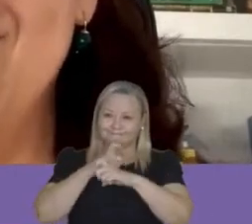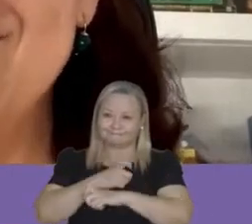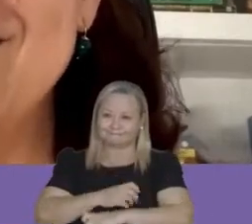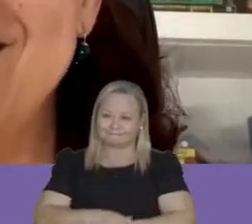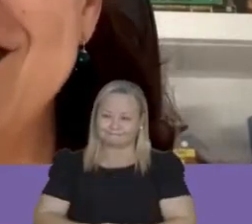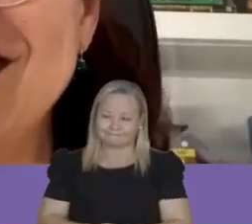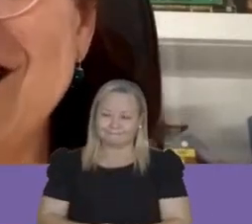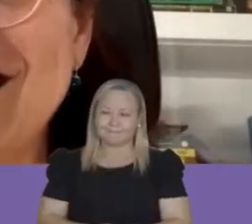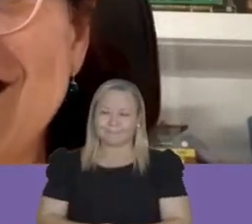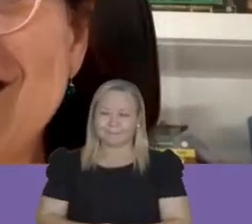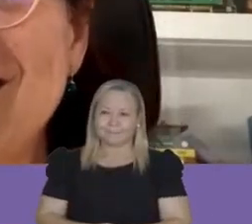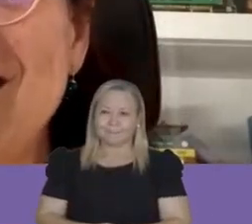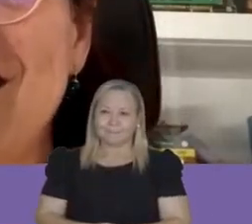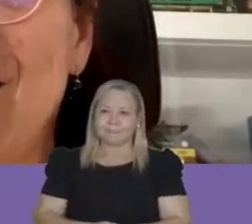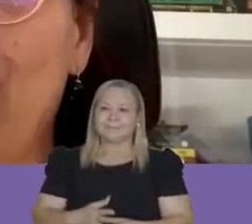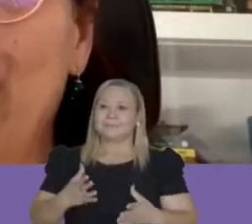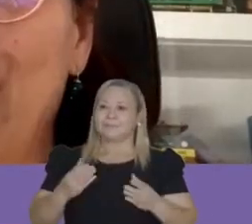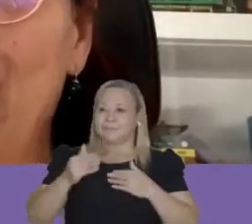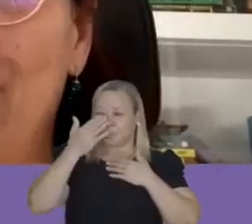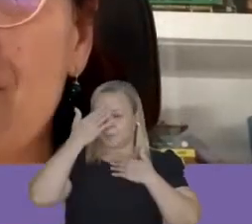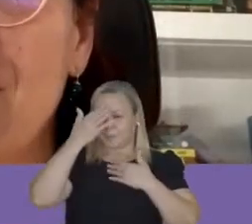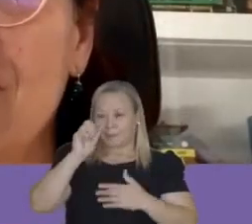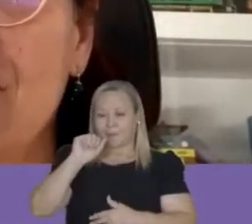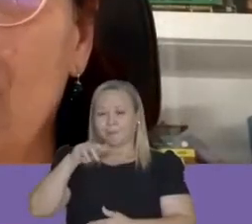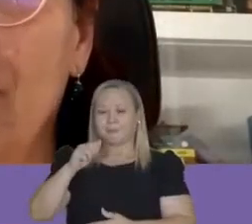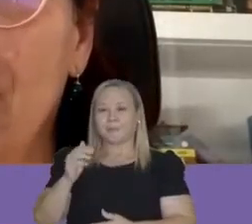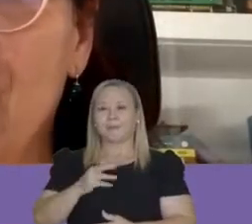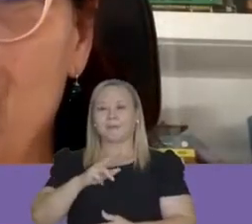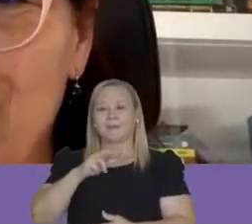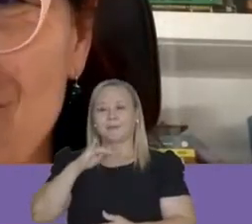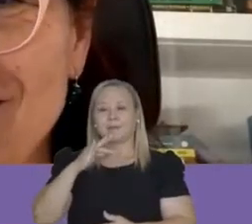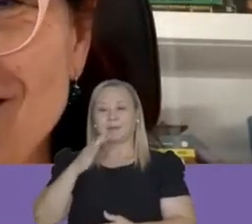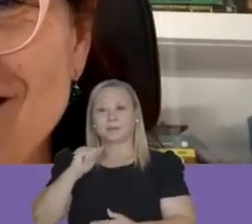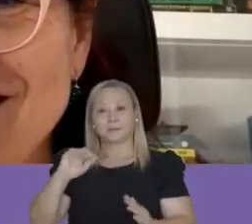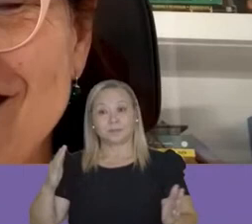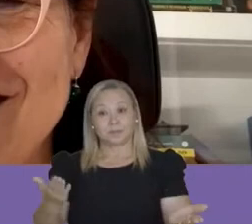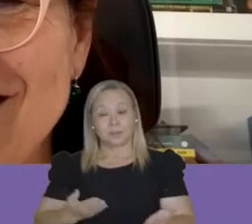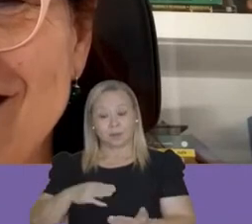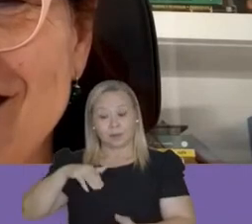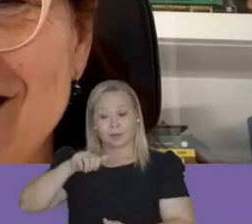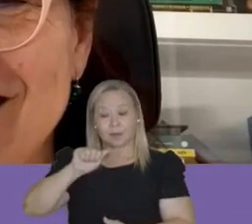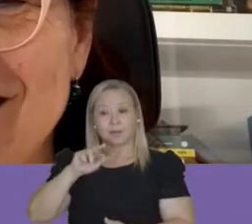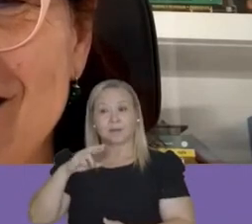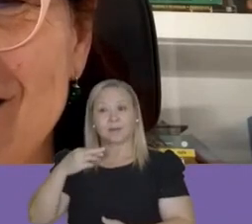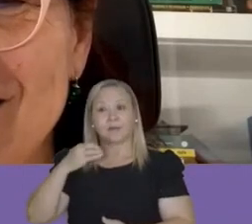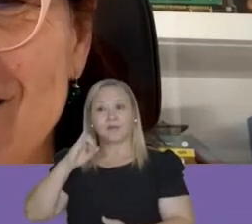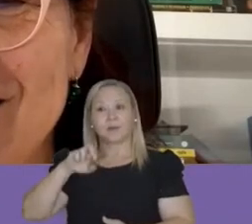Muito obrigada, Ana Rita. Agora eu quero passar, então, para a Martinha.